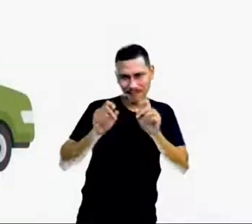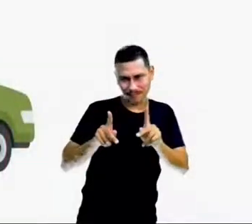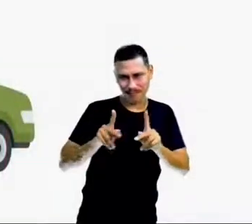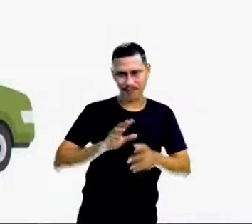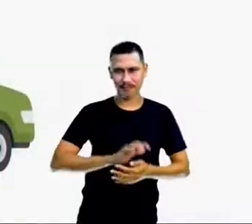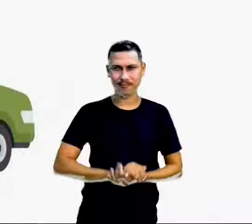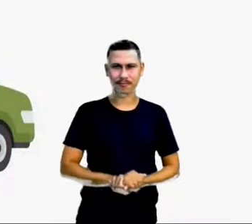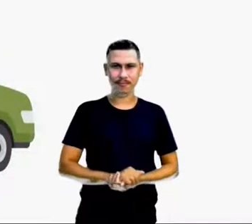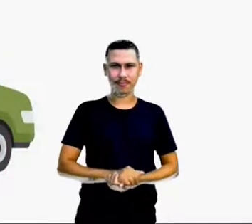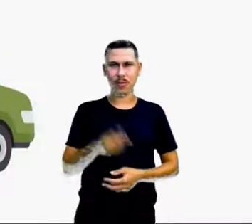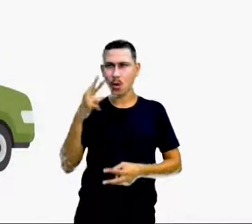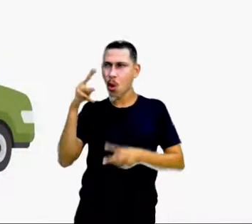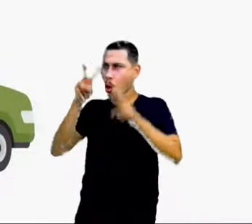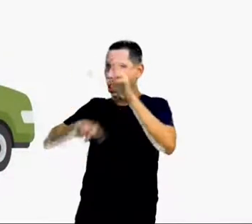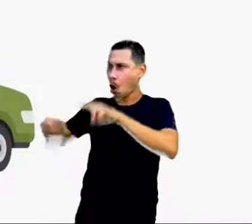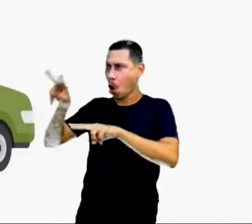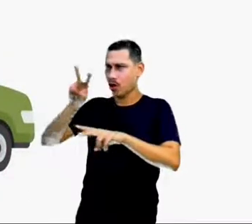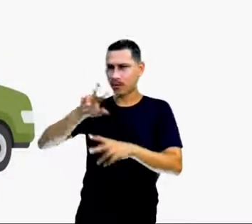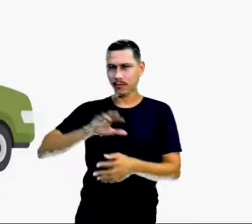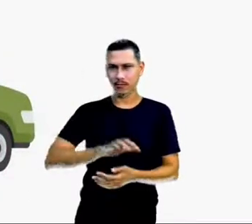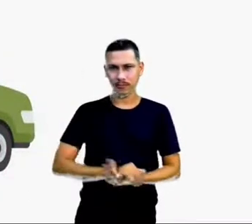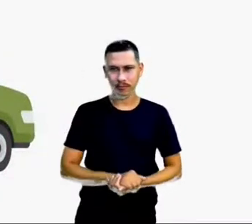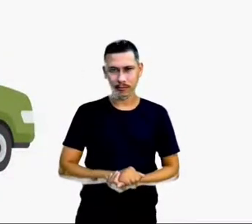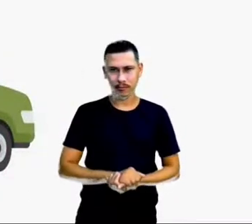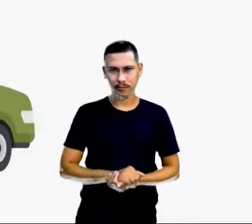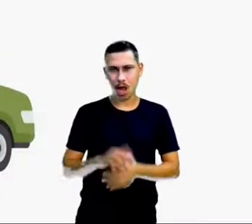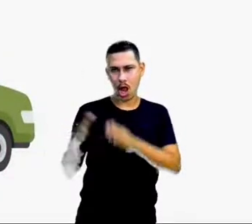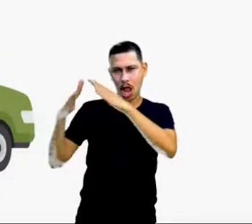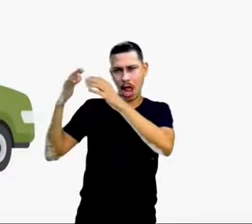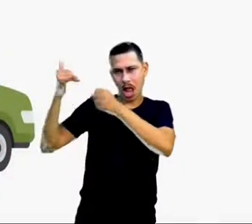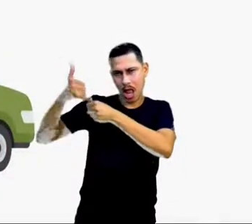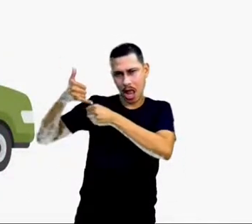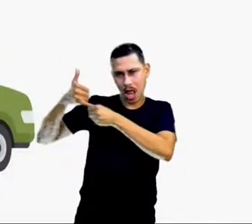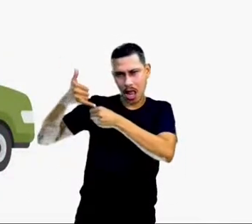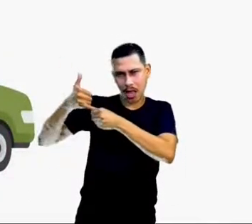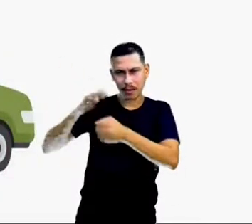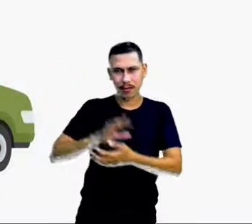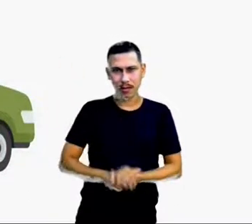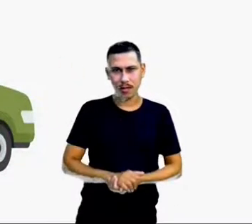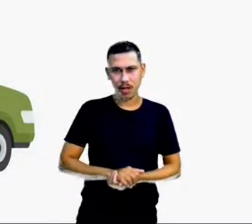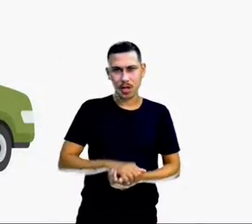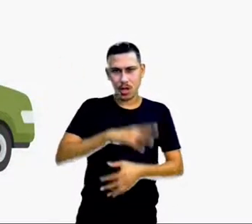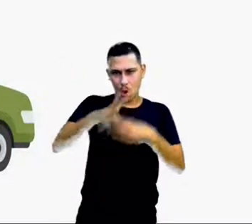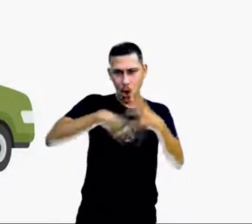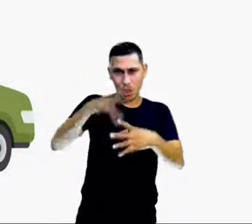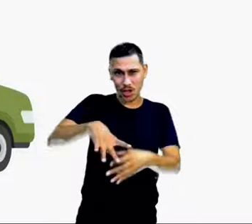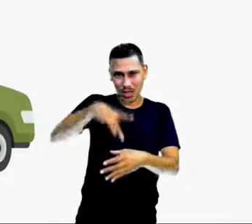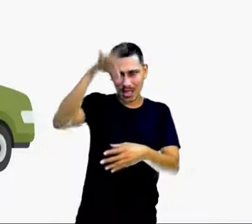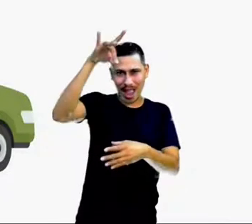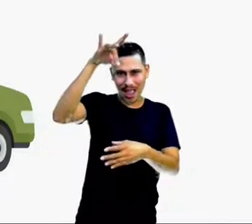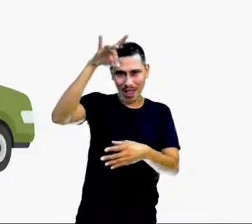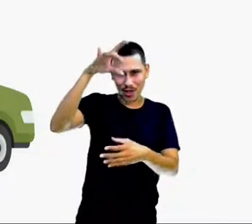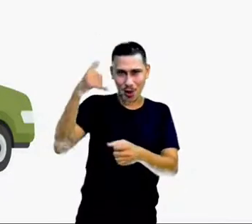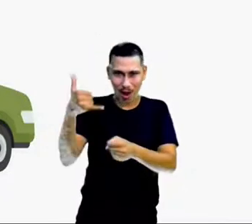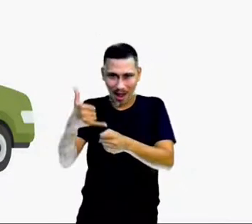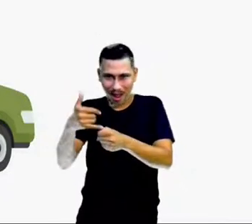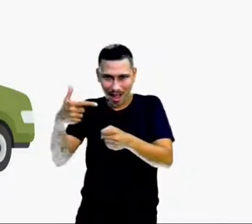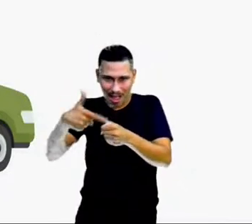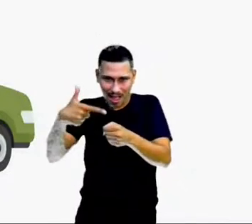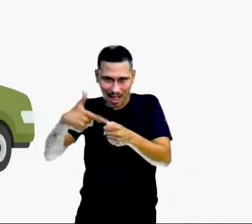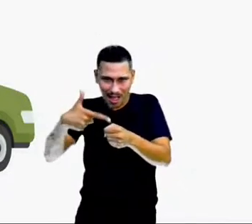Tem aí, um posto de gasolina irá sortear um vale de combustível de 100 reais, que